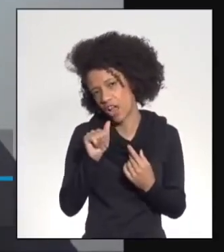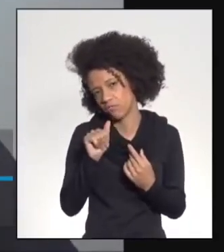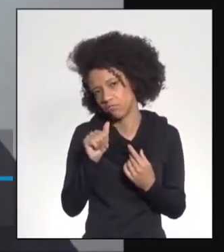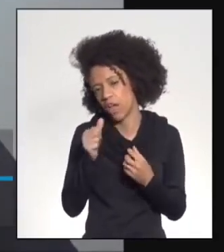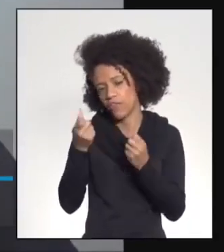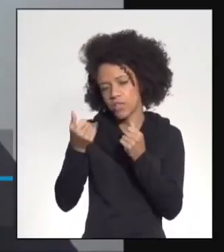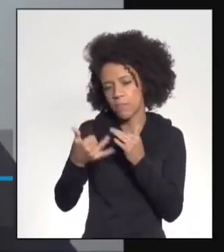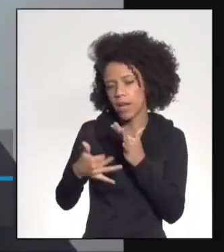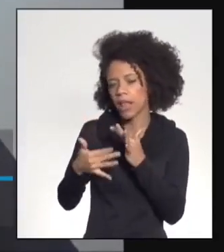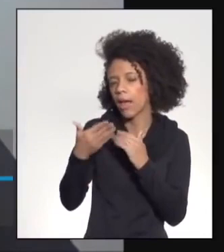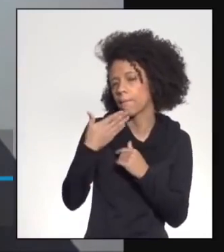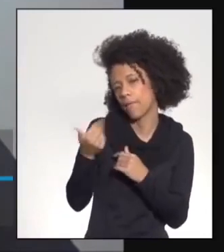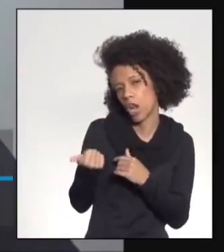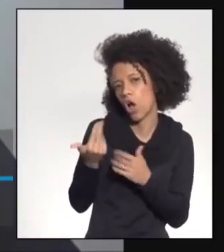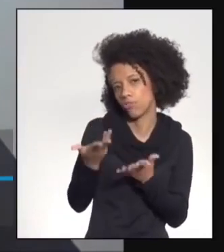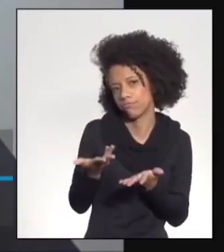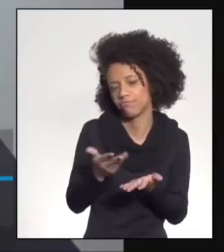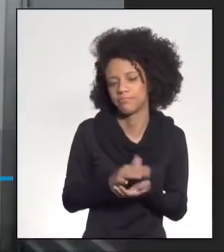né?